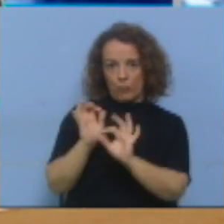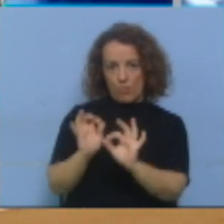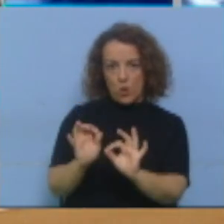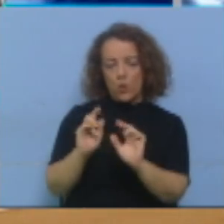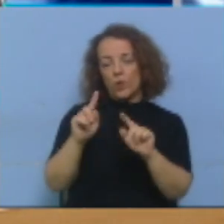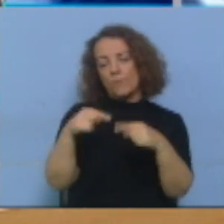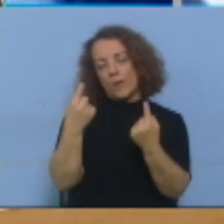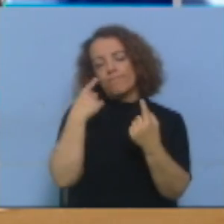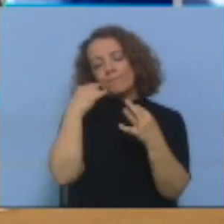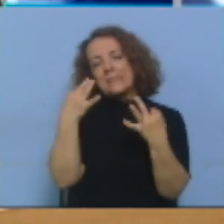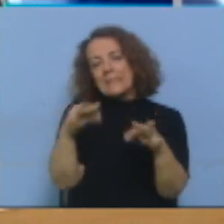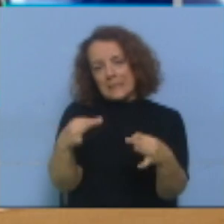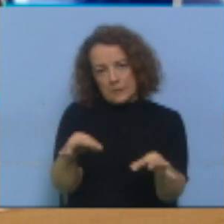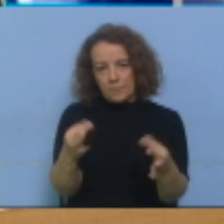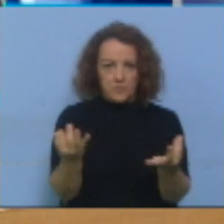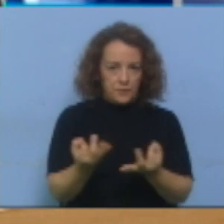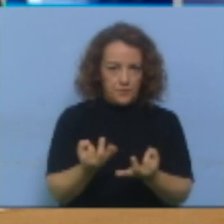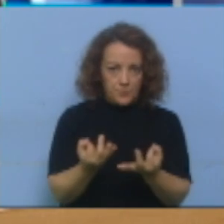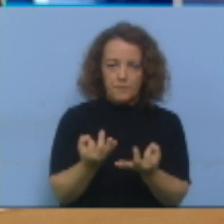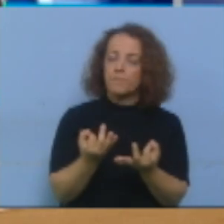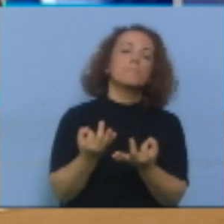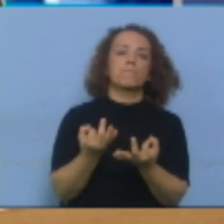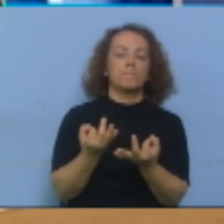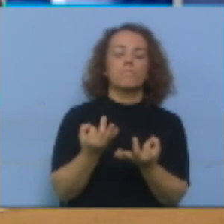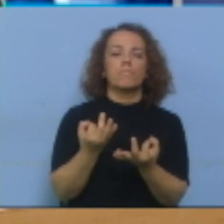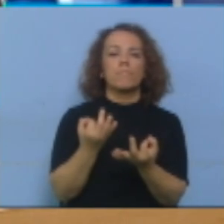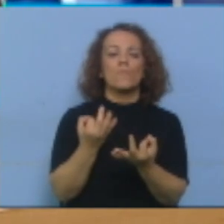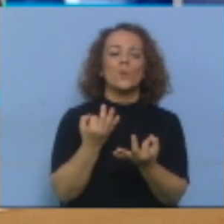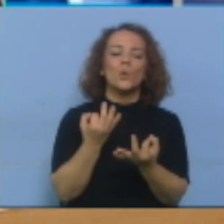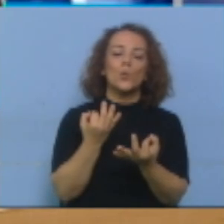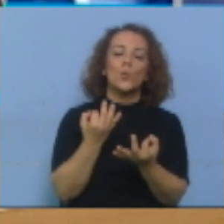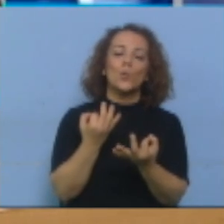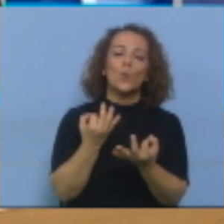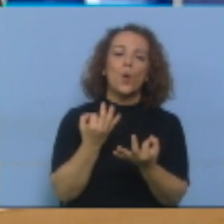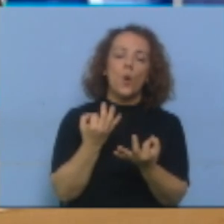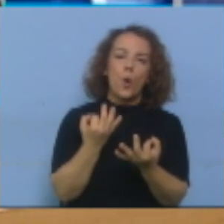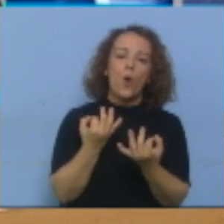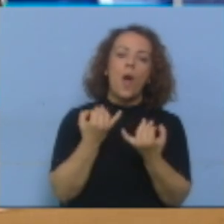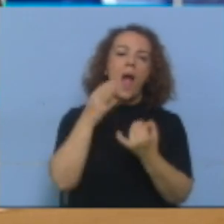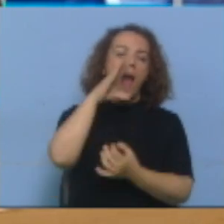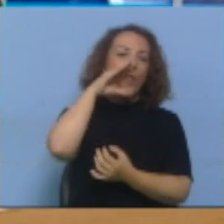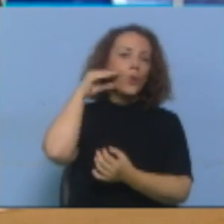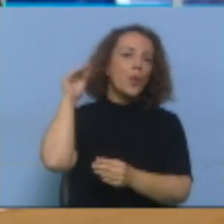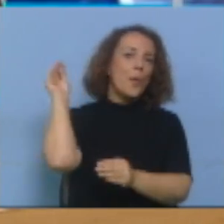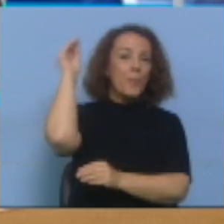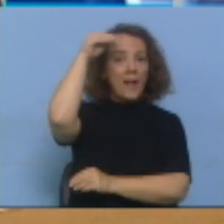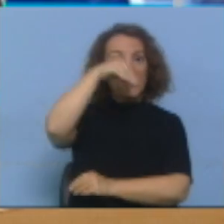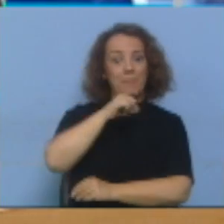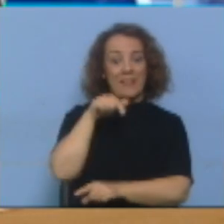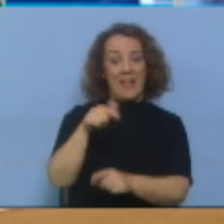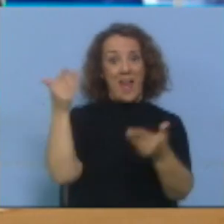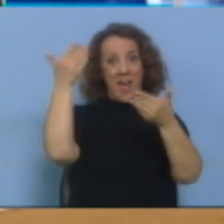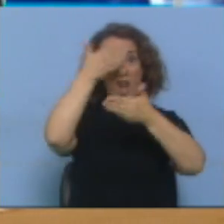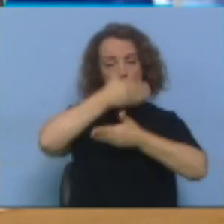dentro da simplicidade do possível, e também se suprime o batismo de adultos, que é tradicional desta noite.